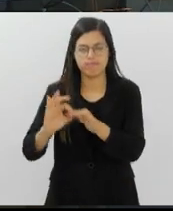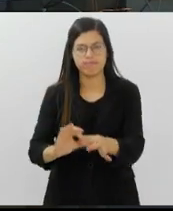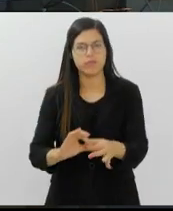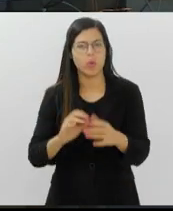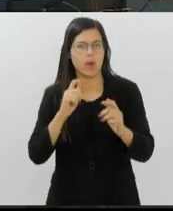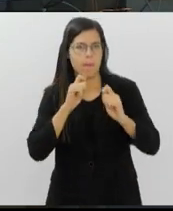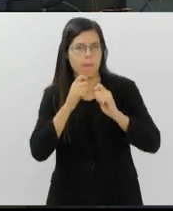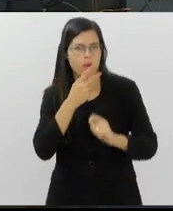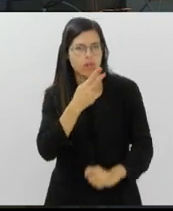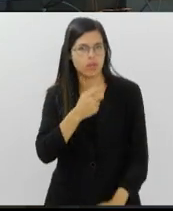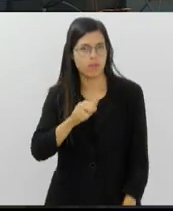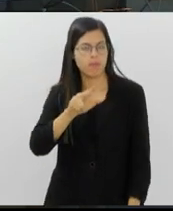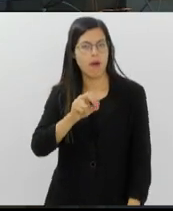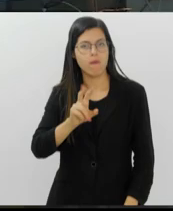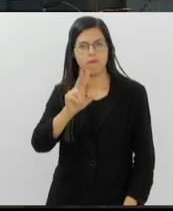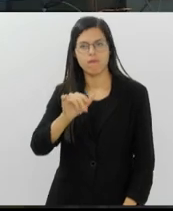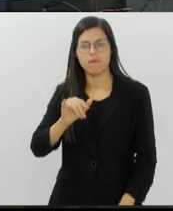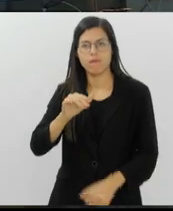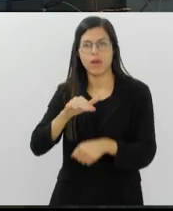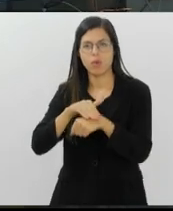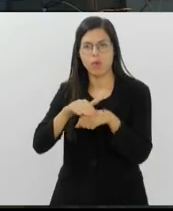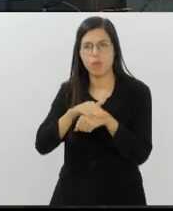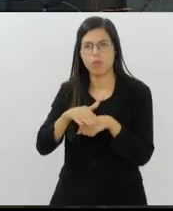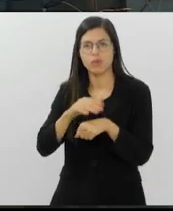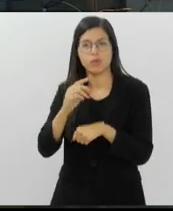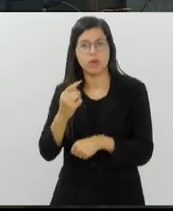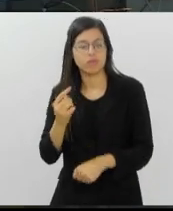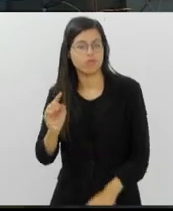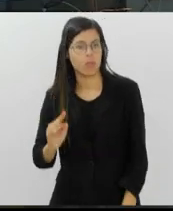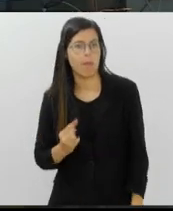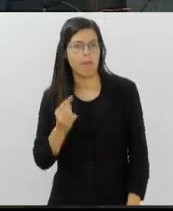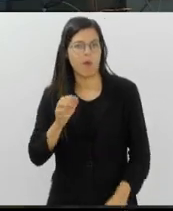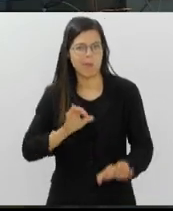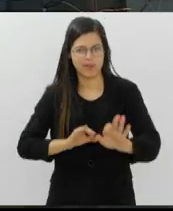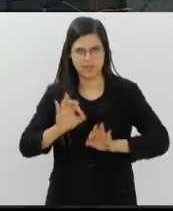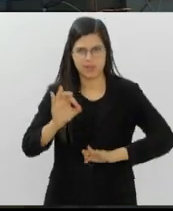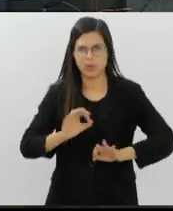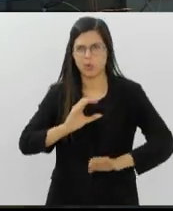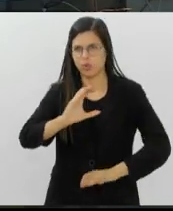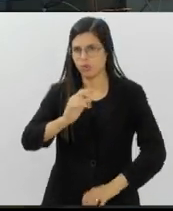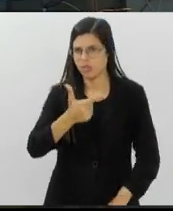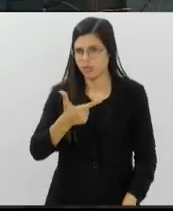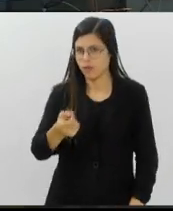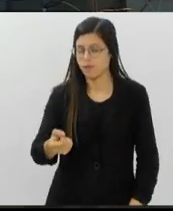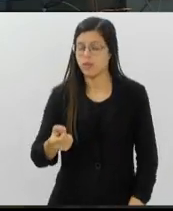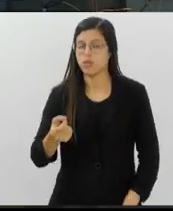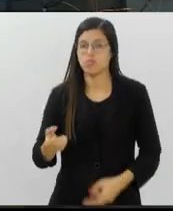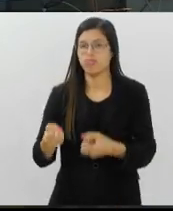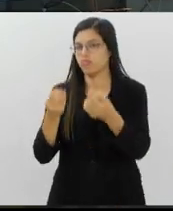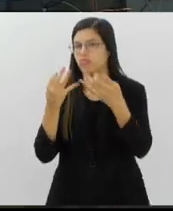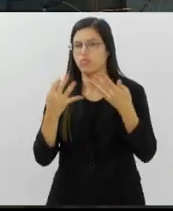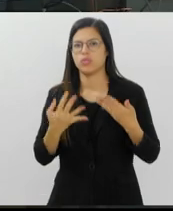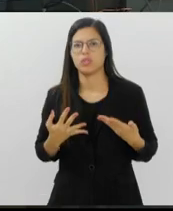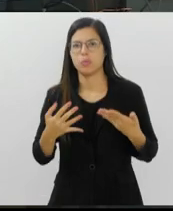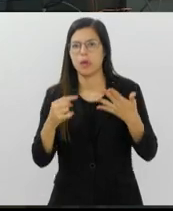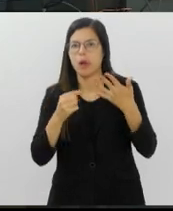Viviani vai conversar com uma das articuladoras políticas do C20 para nos contar quais são as demandas que serão